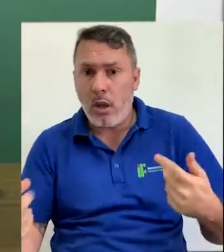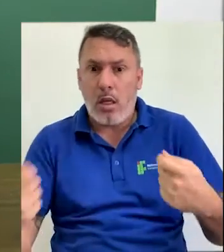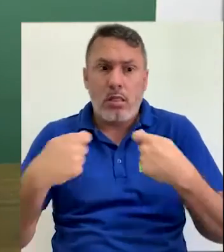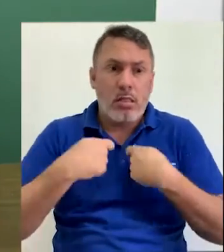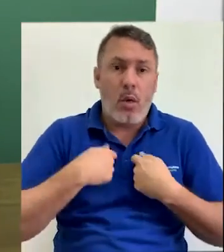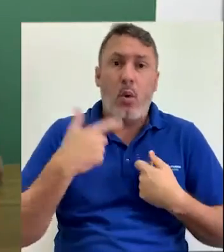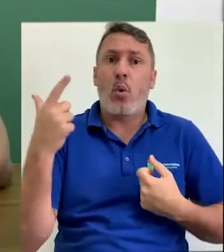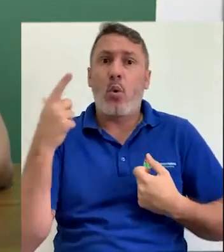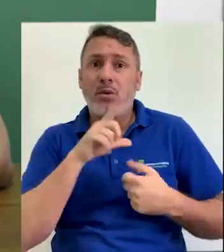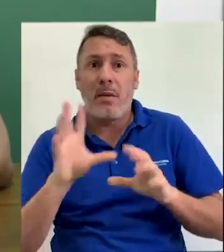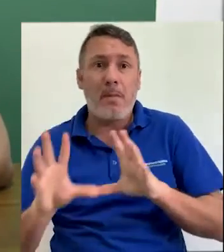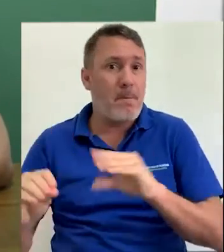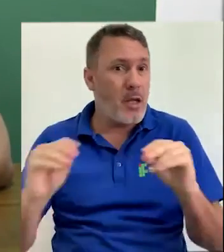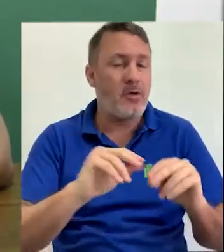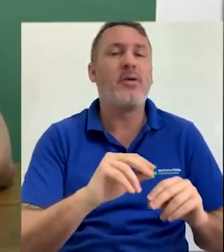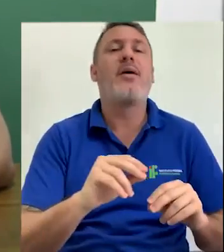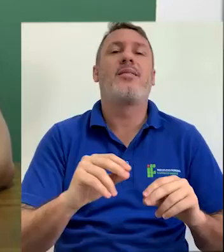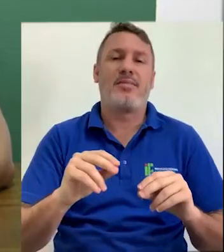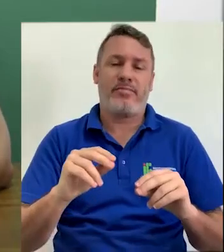um pouquinho de estresse.